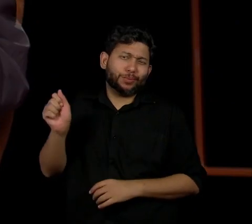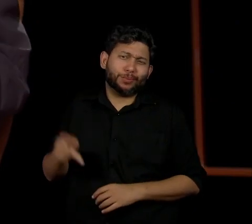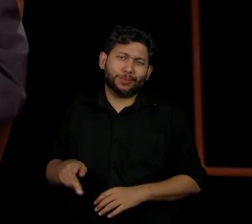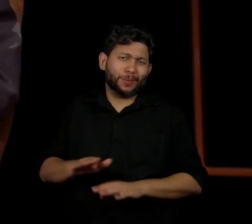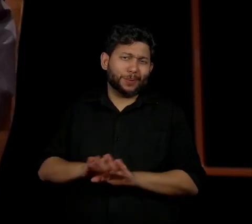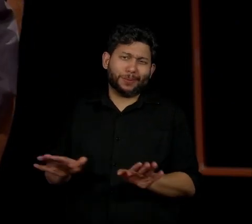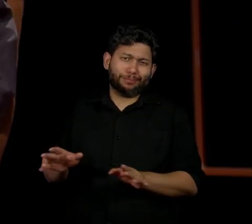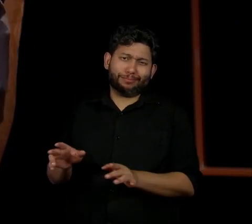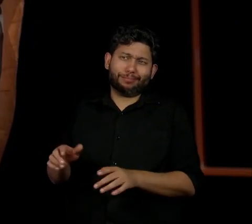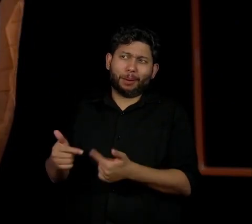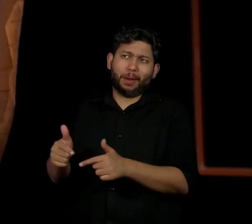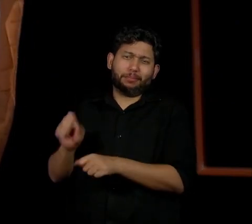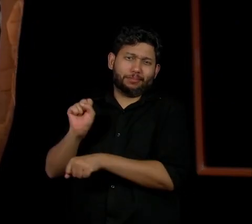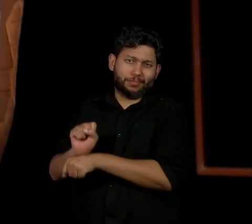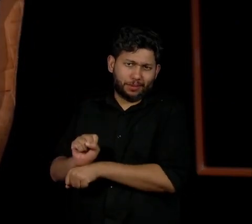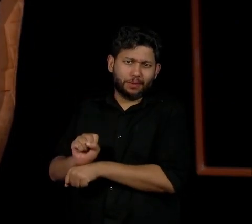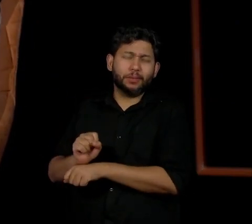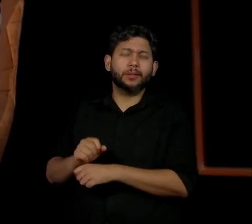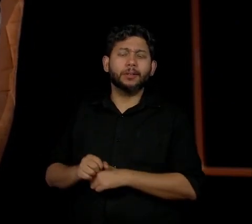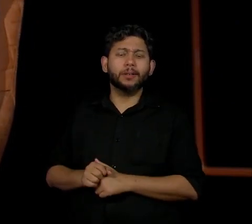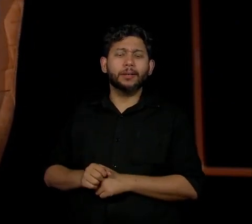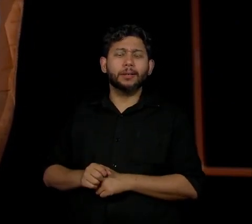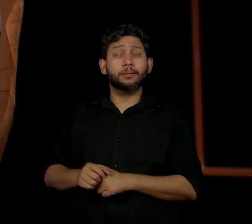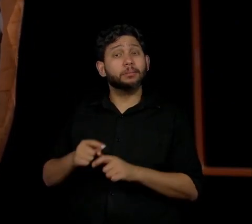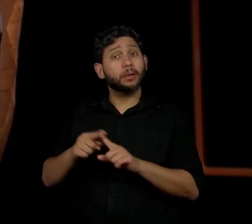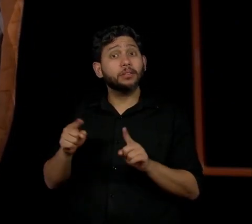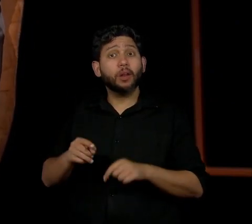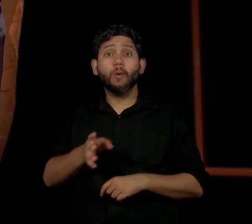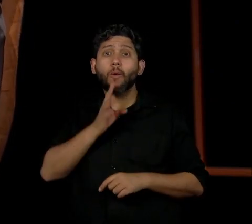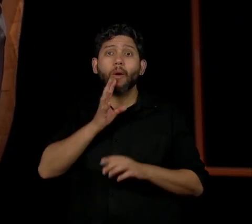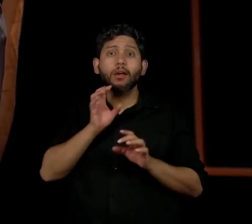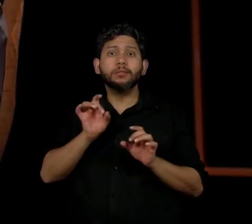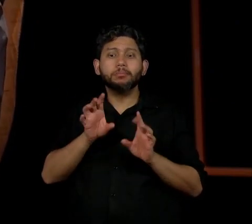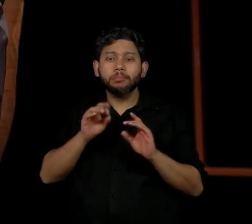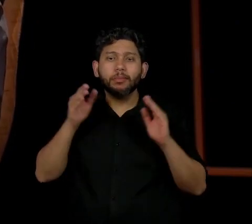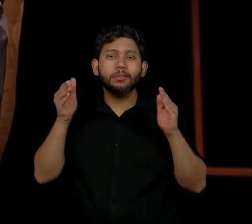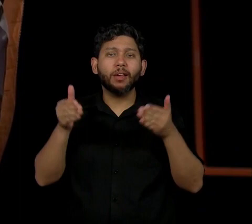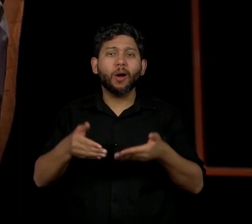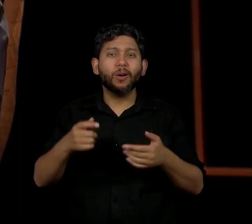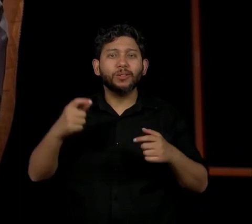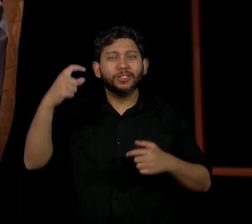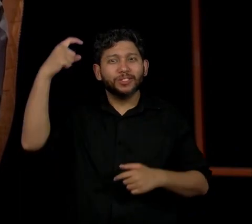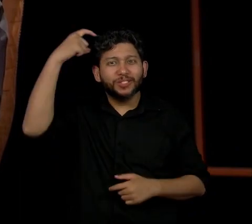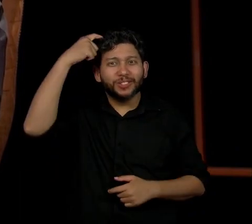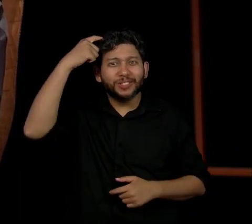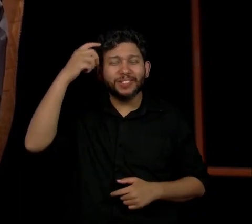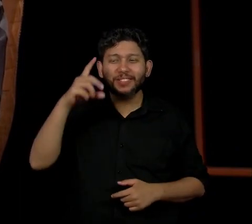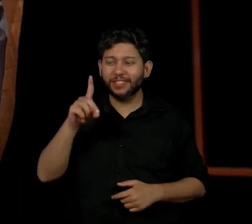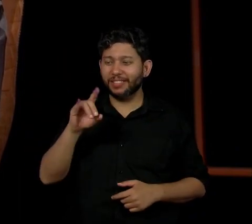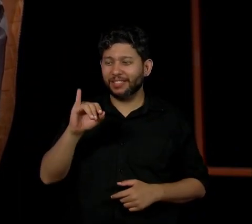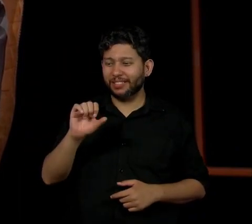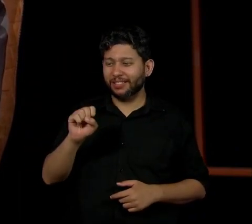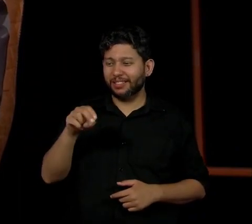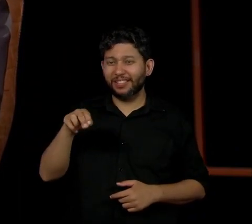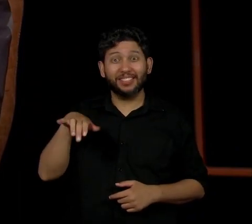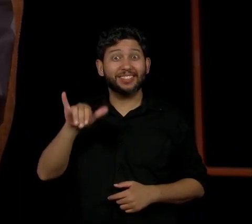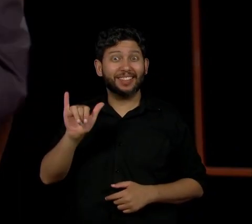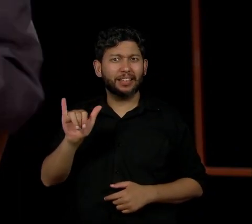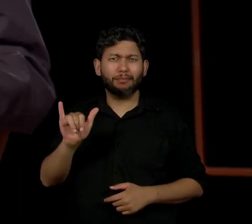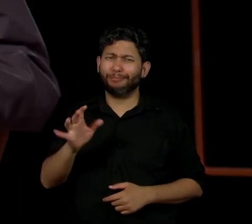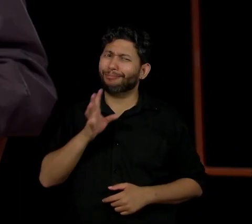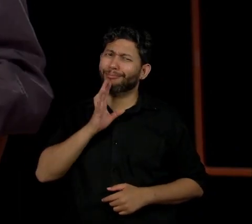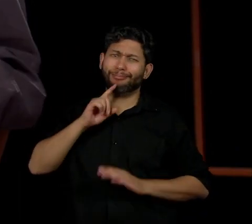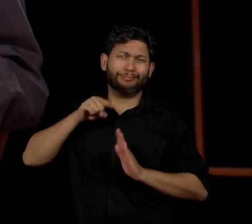em atividade. Mas ele era especialista em Disney, nos personagens Disney. E